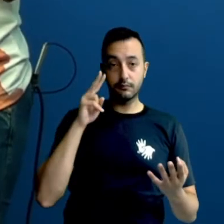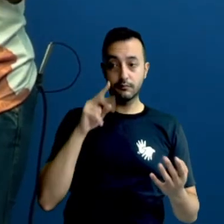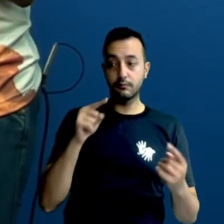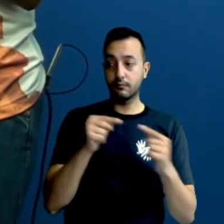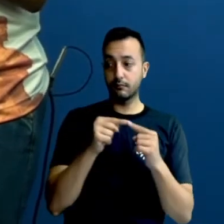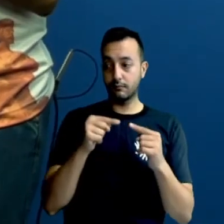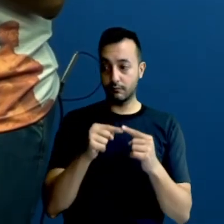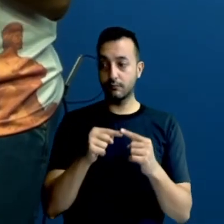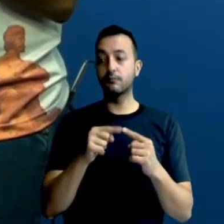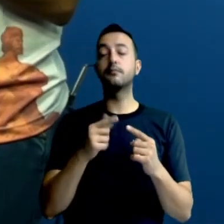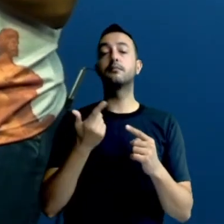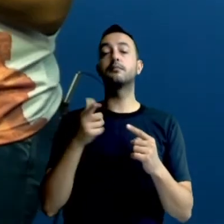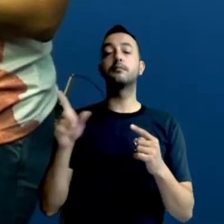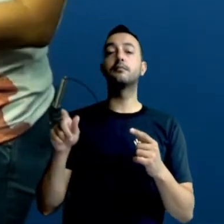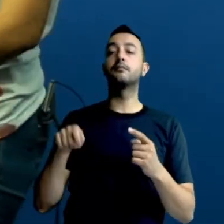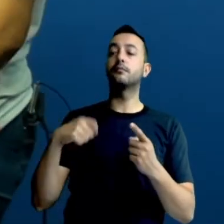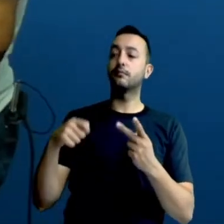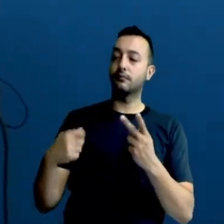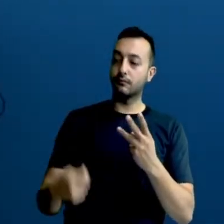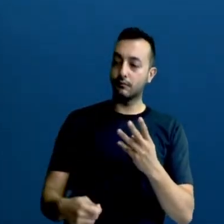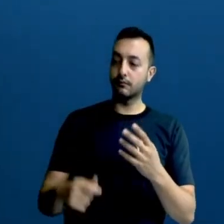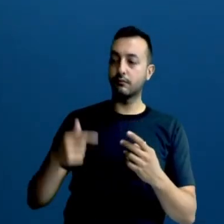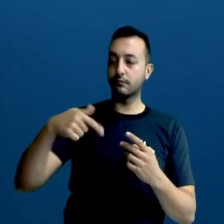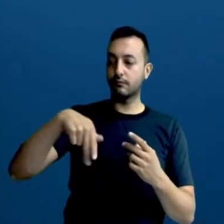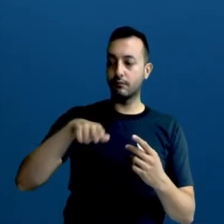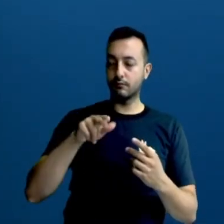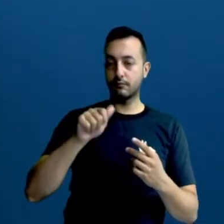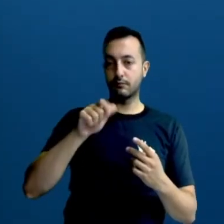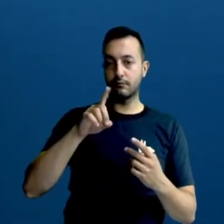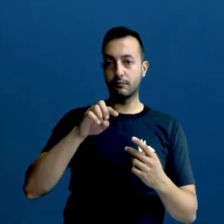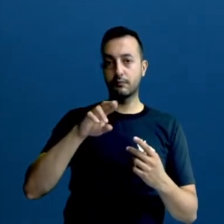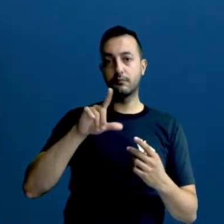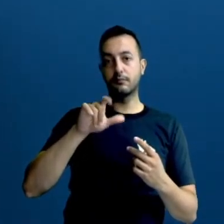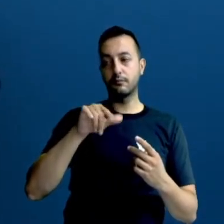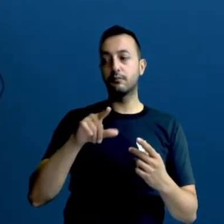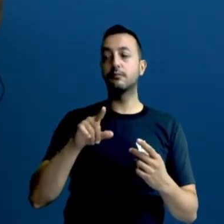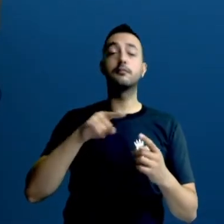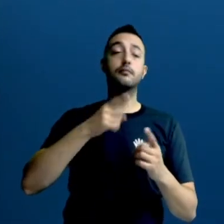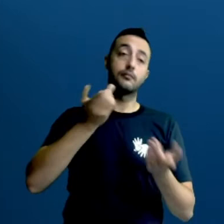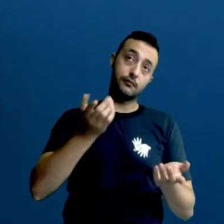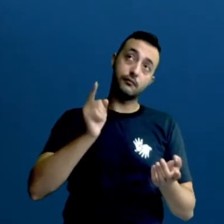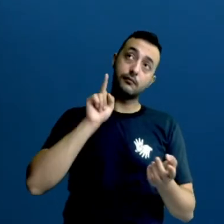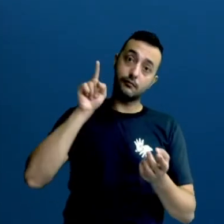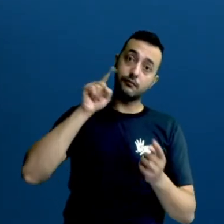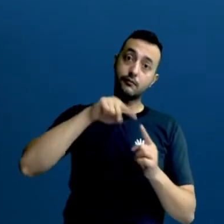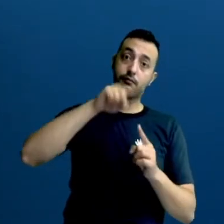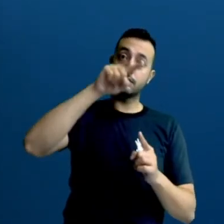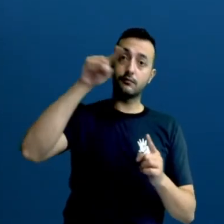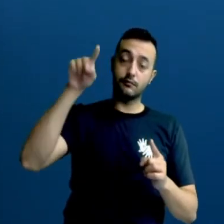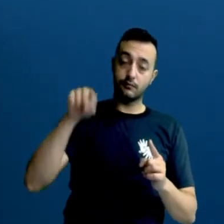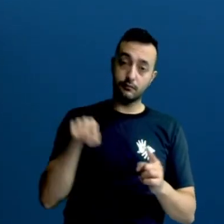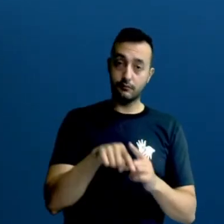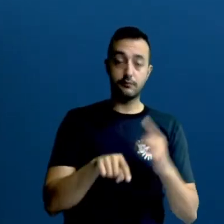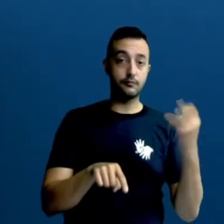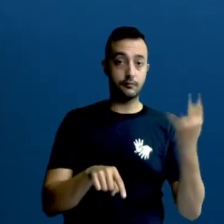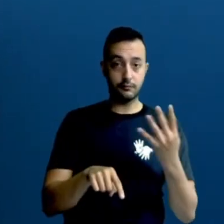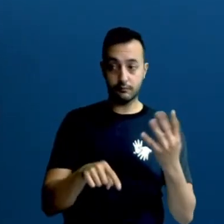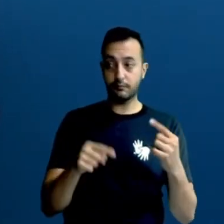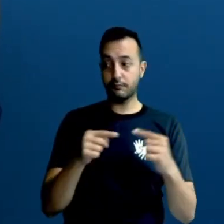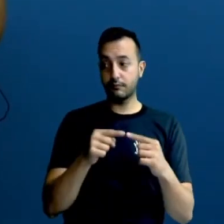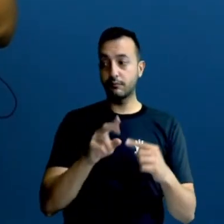outra aula a gente classificou os quadriláteros. No caso, este daqui é um quadrilátero que a gente chama